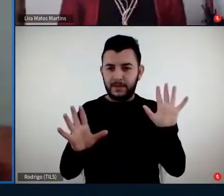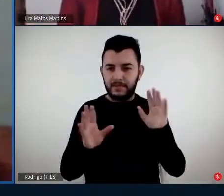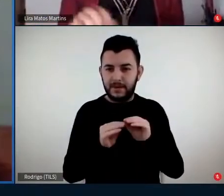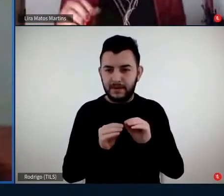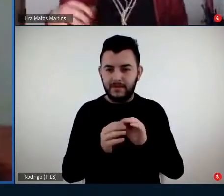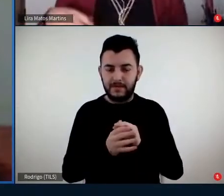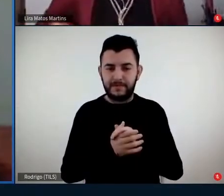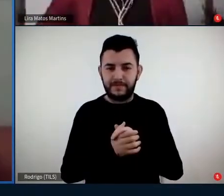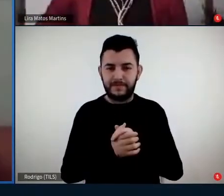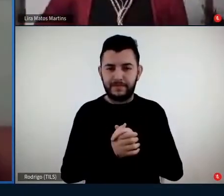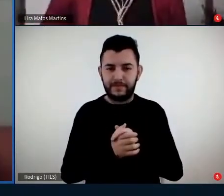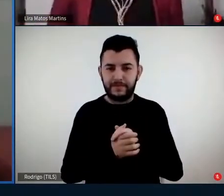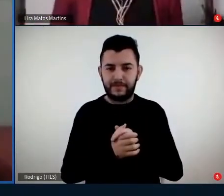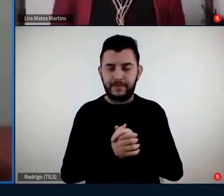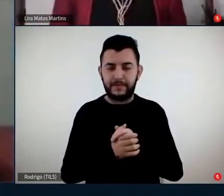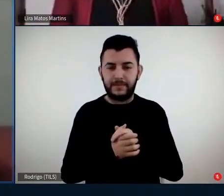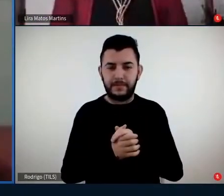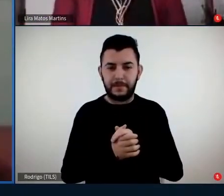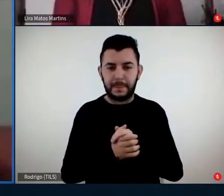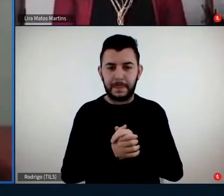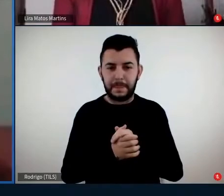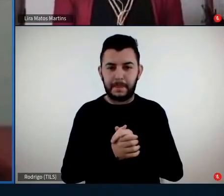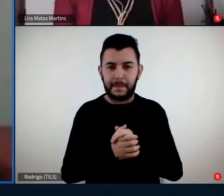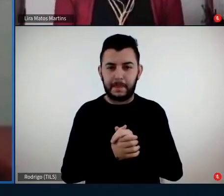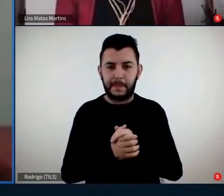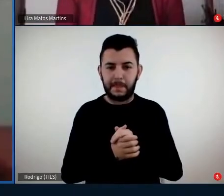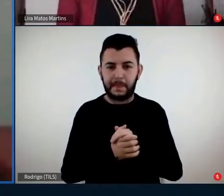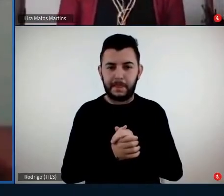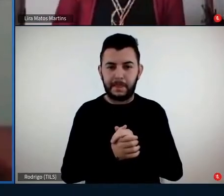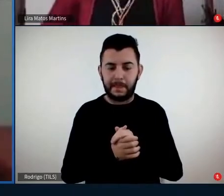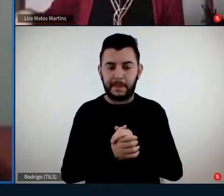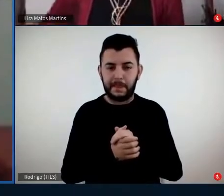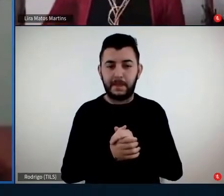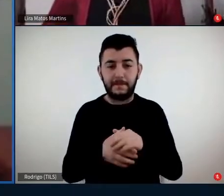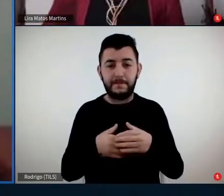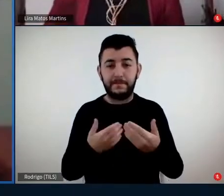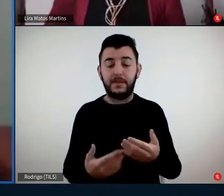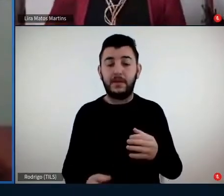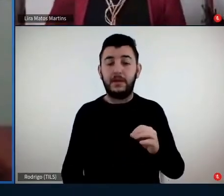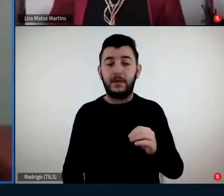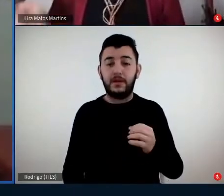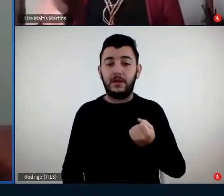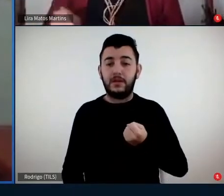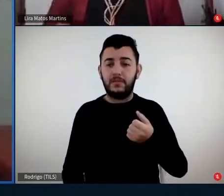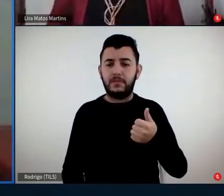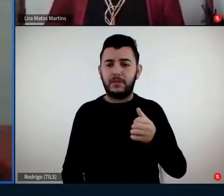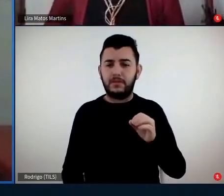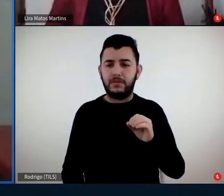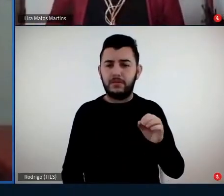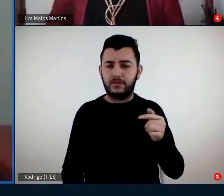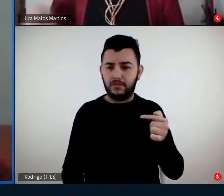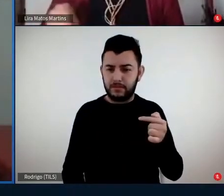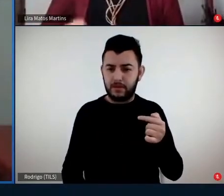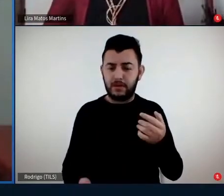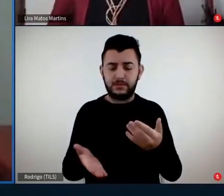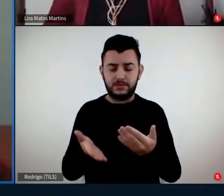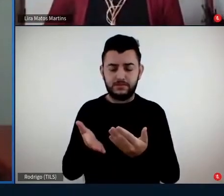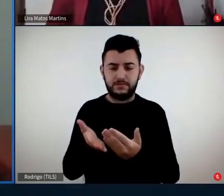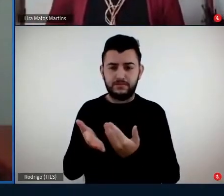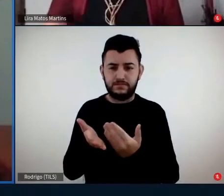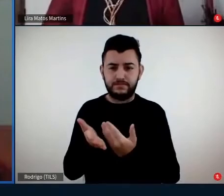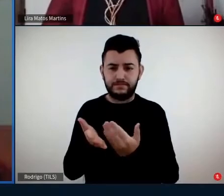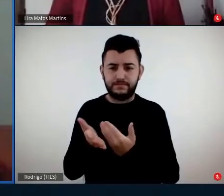ir concluindo, está lá na página 107. Na página